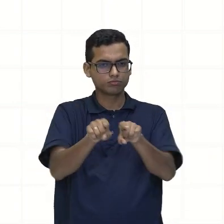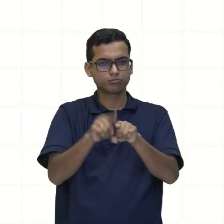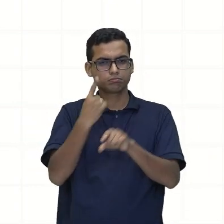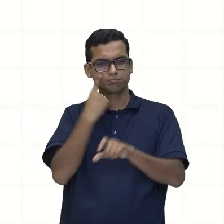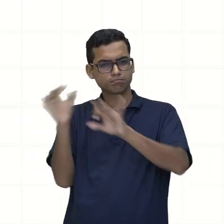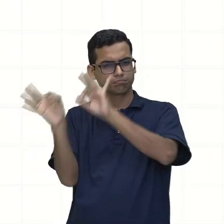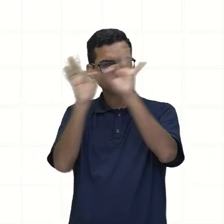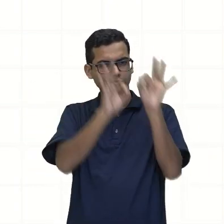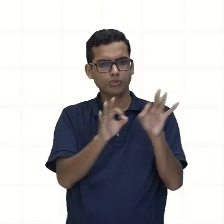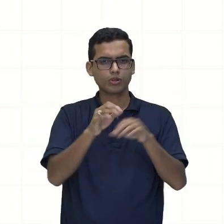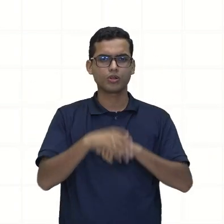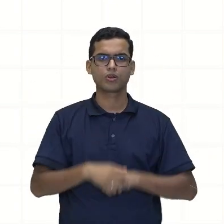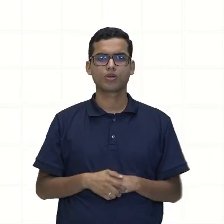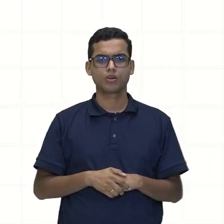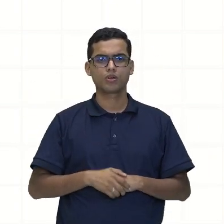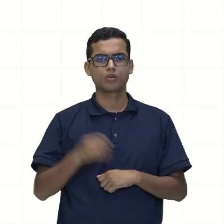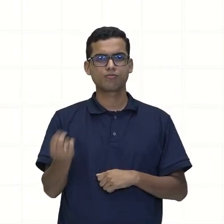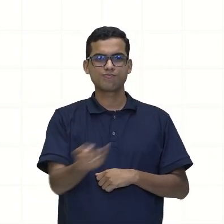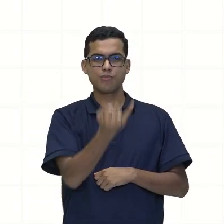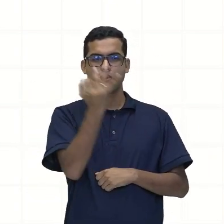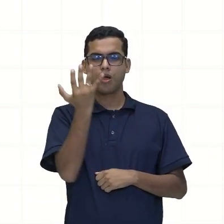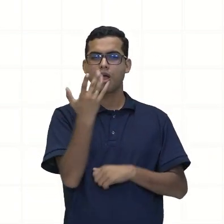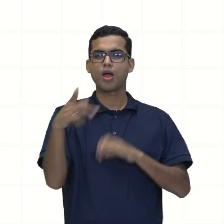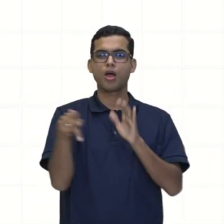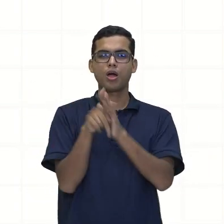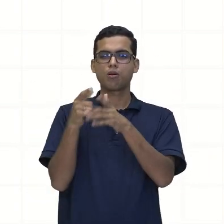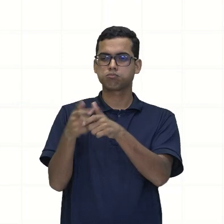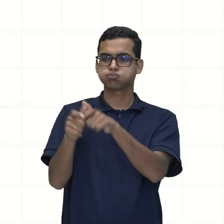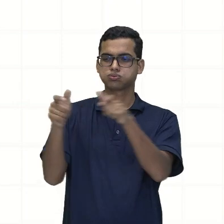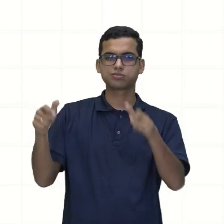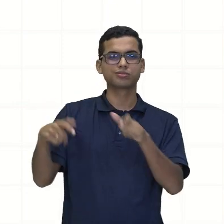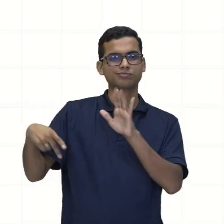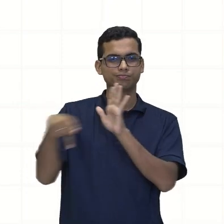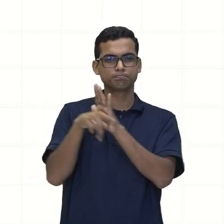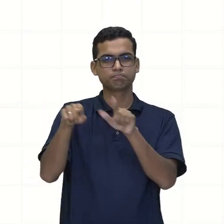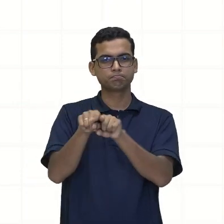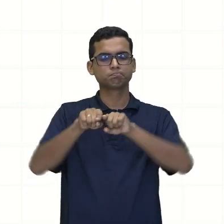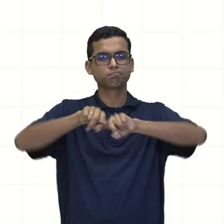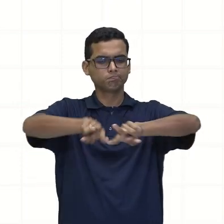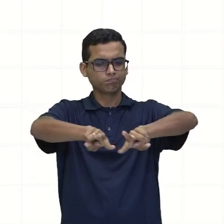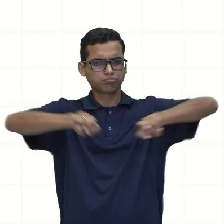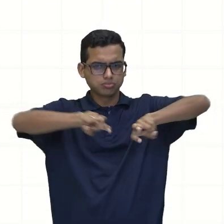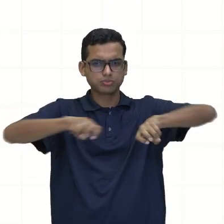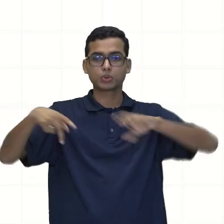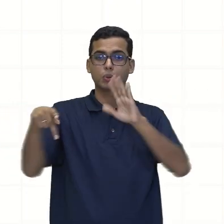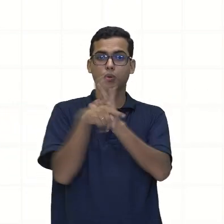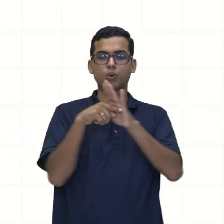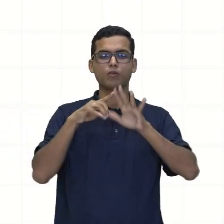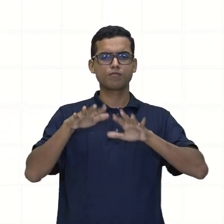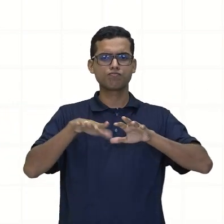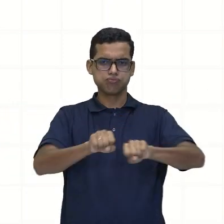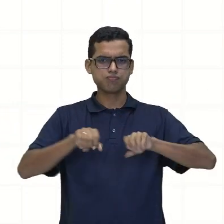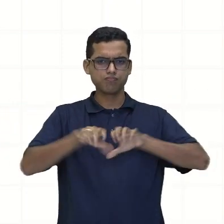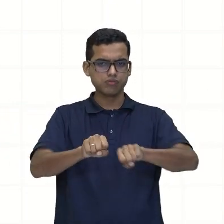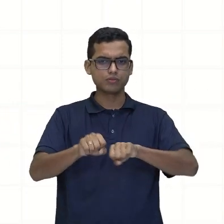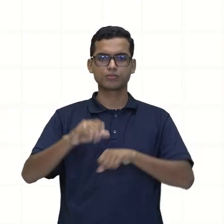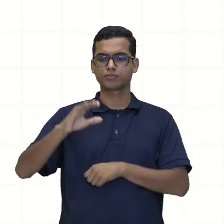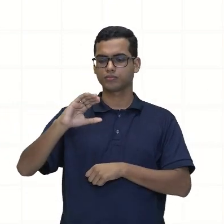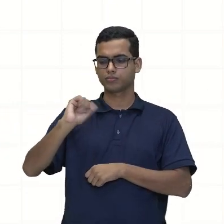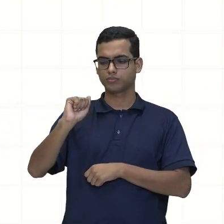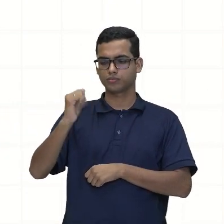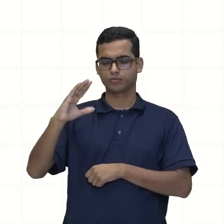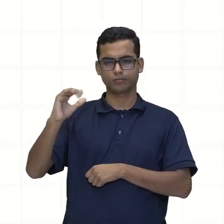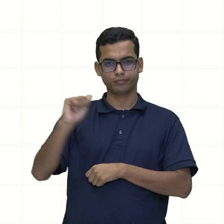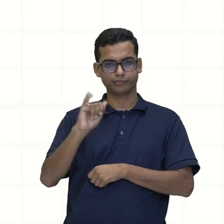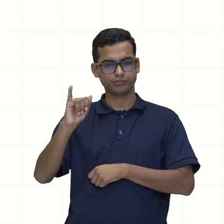essa grande produção, né, relacionada ao extrativismo do açaí. E aí a gente